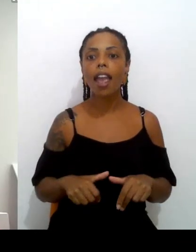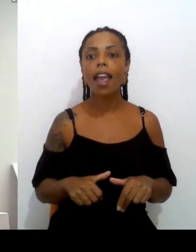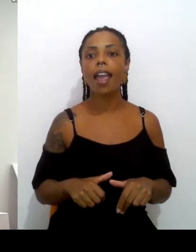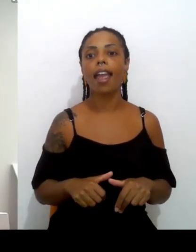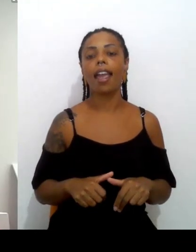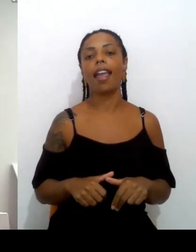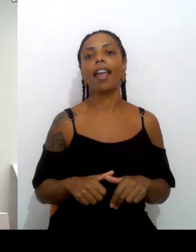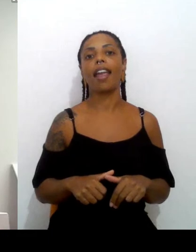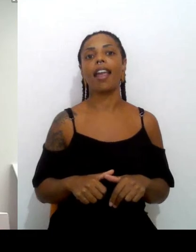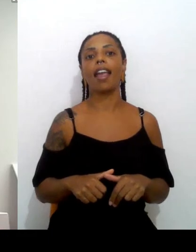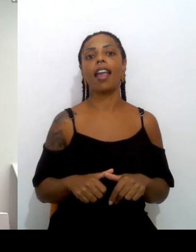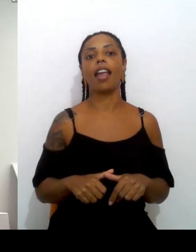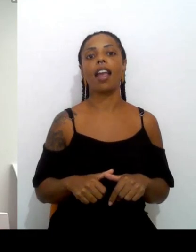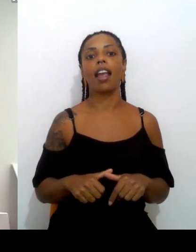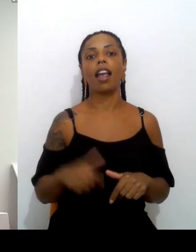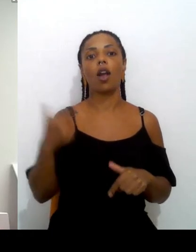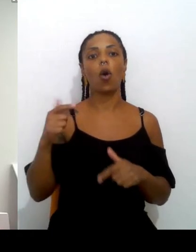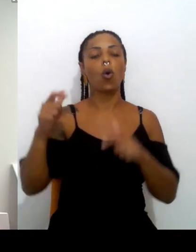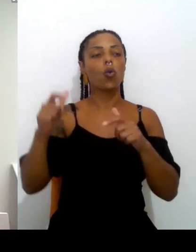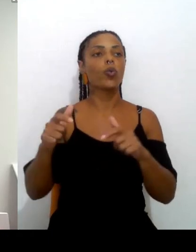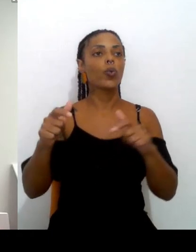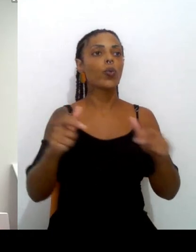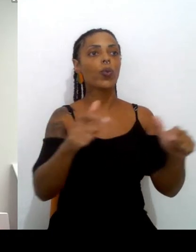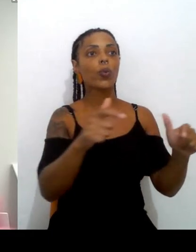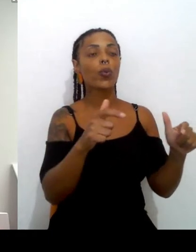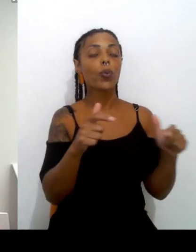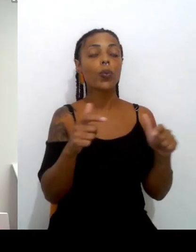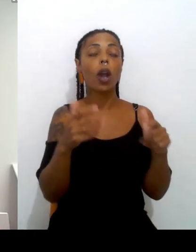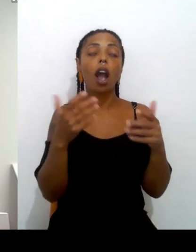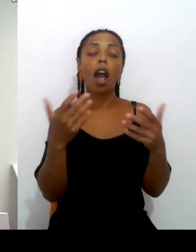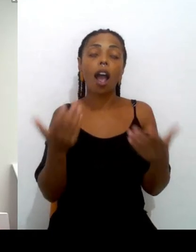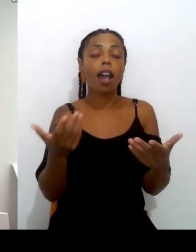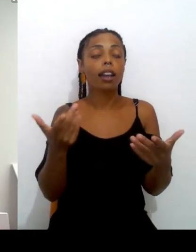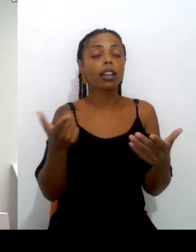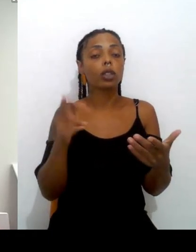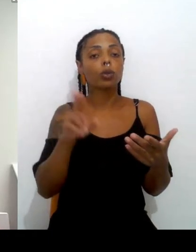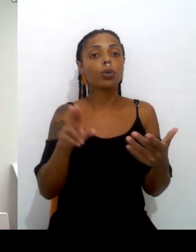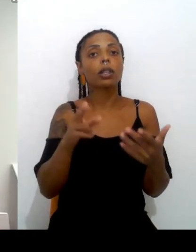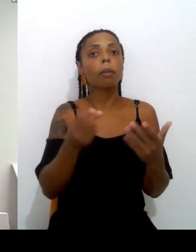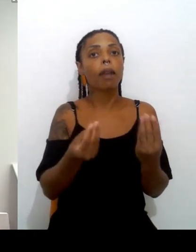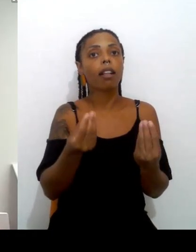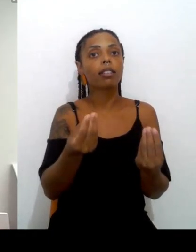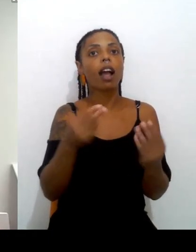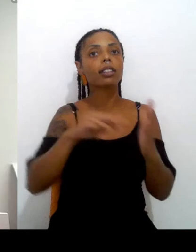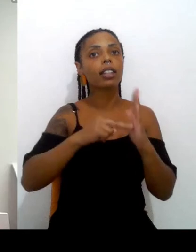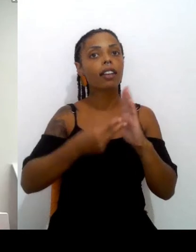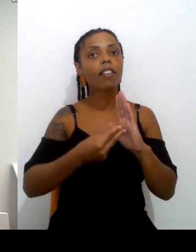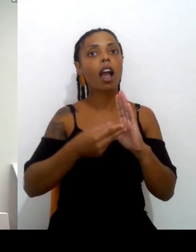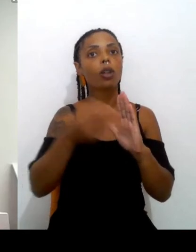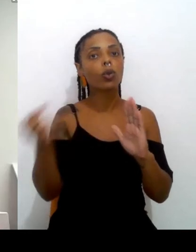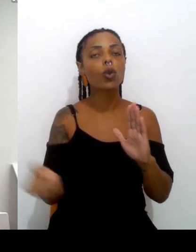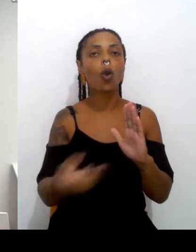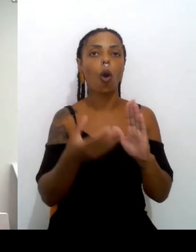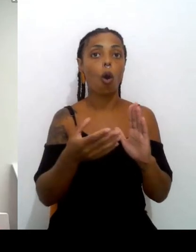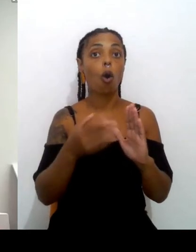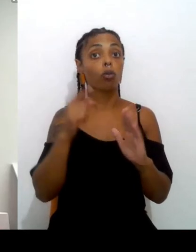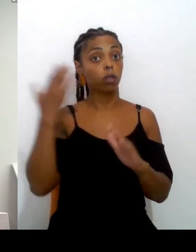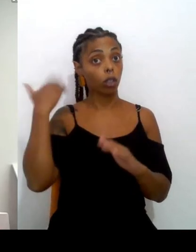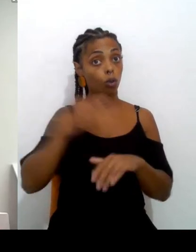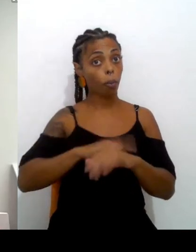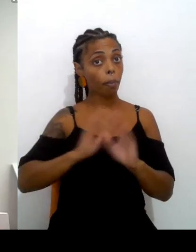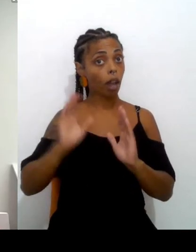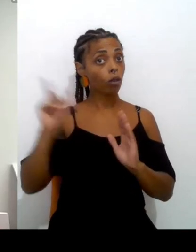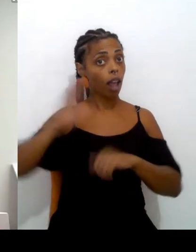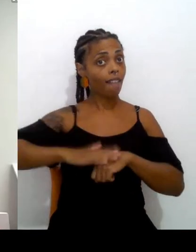e isso era utilizado para trazer outros significados e outros sentidos isso acontecia na época da sua produção isso acontece